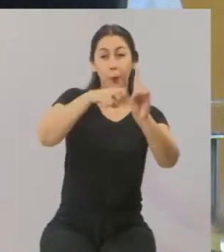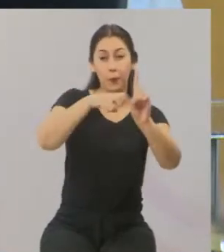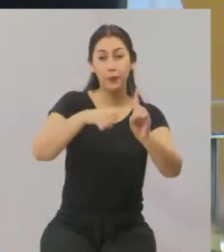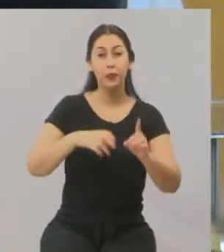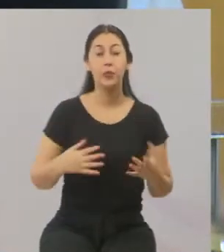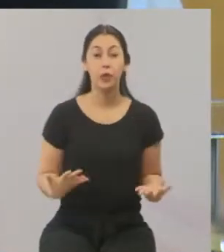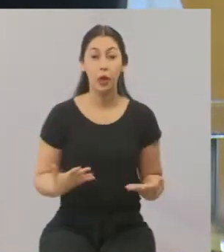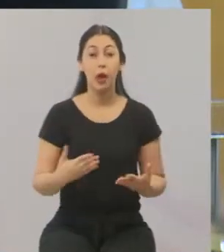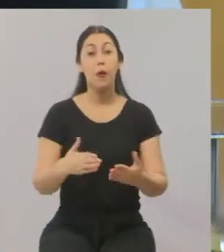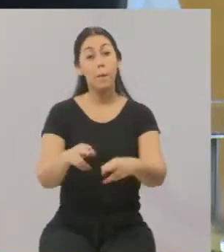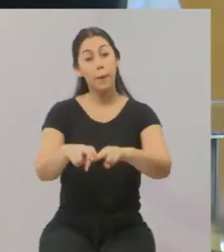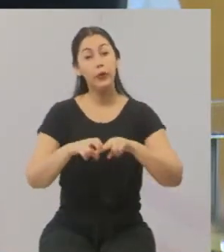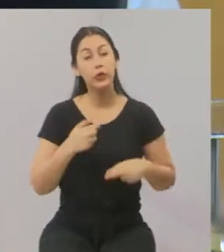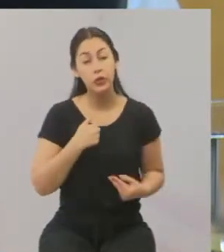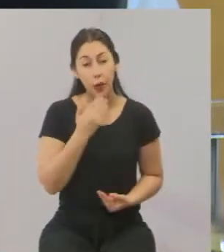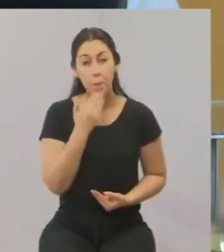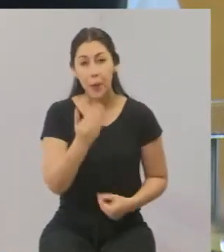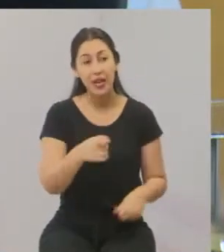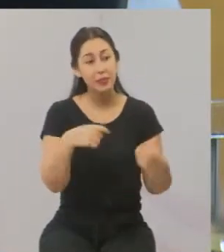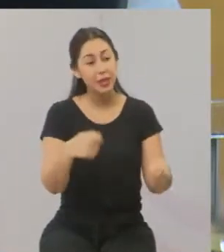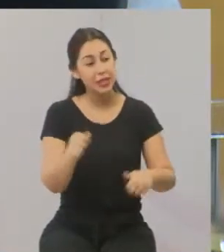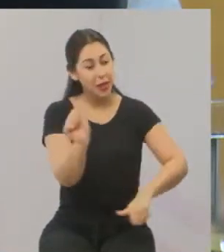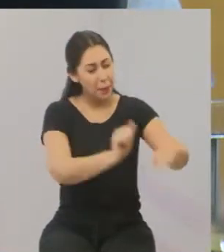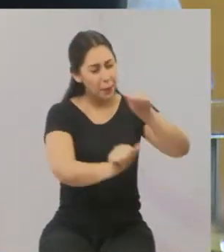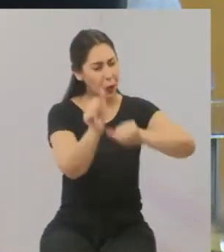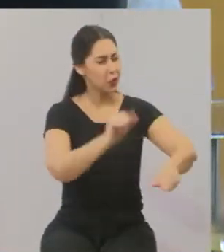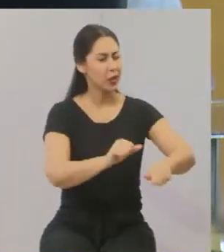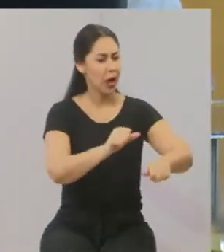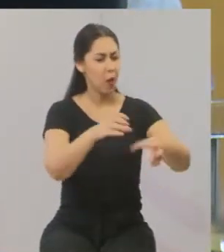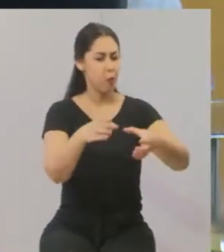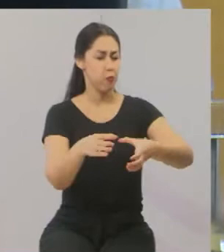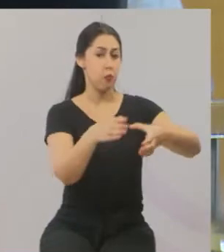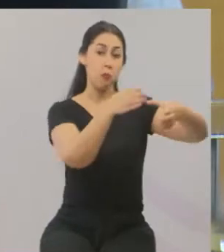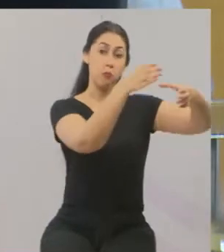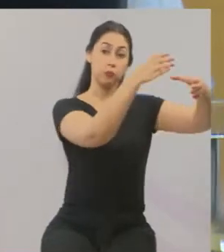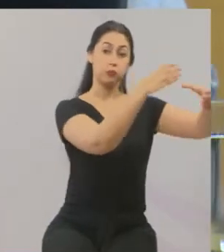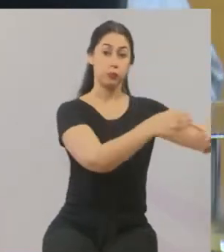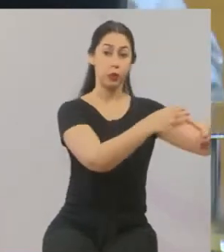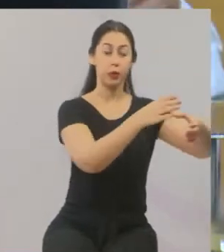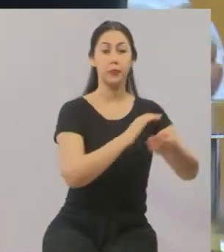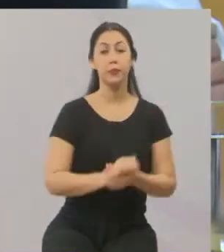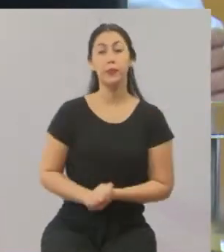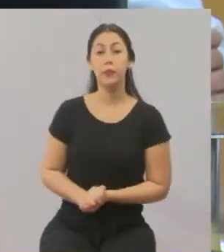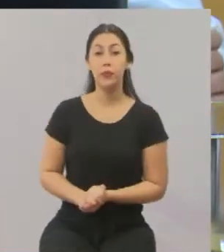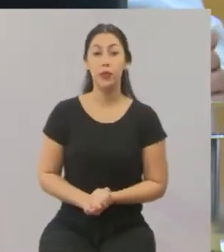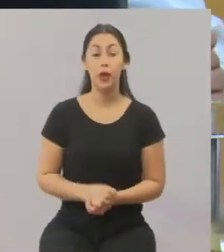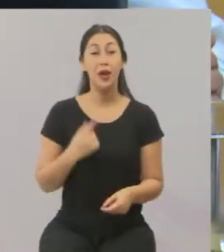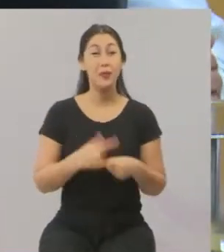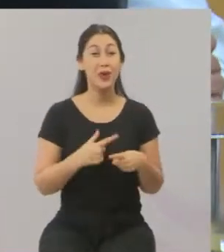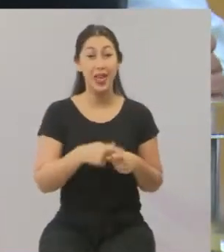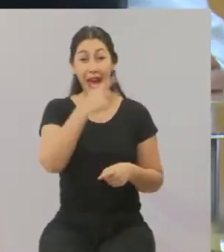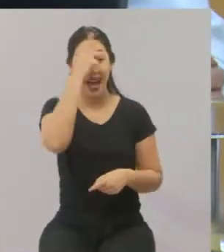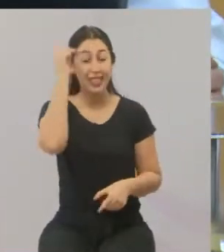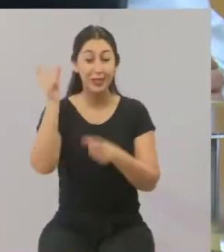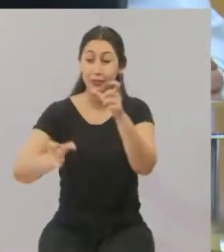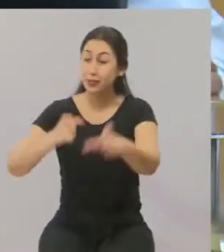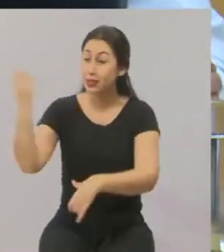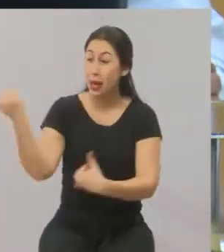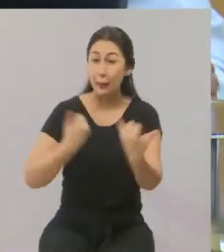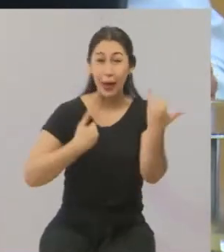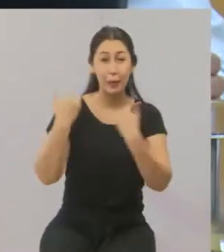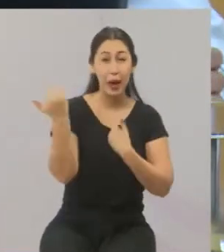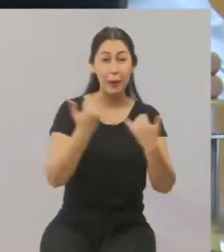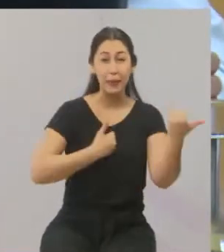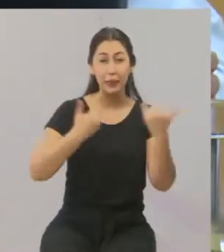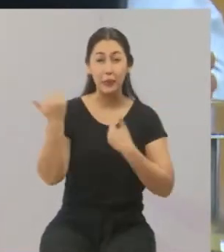solicito o reposicionamento desses postes, haja vista que tal demanda está sendo cobrada ao vereador que esta subscreve por moradores